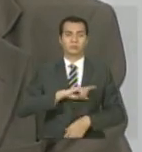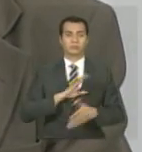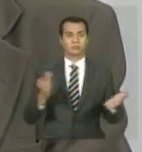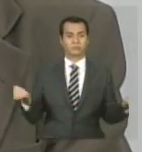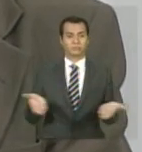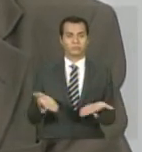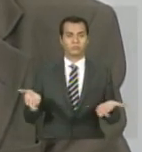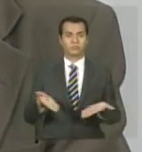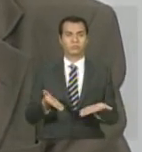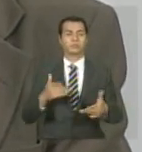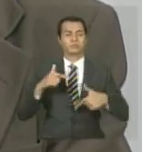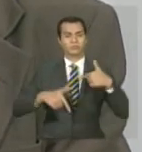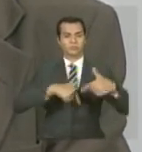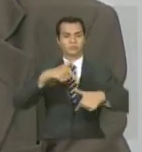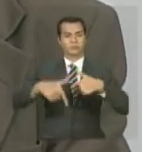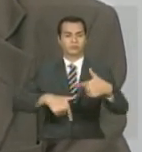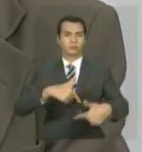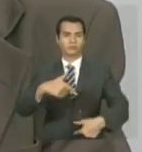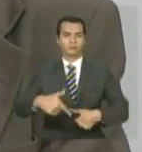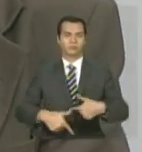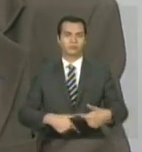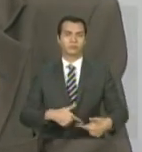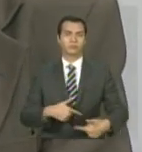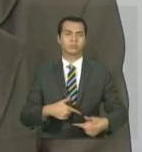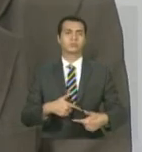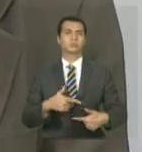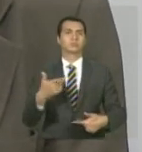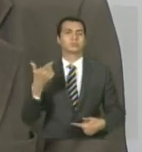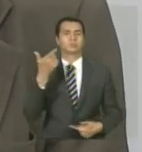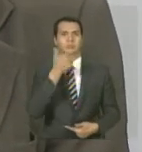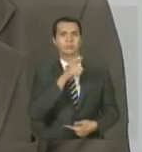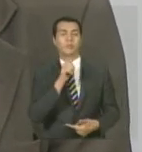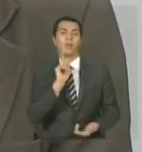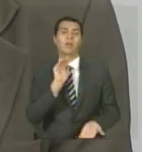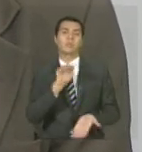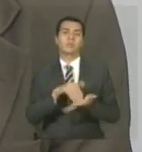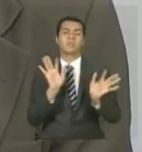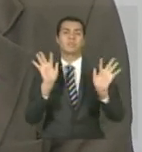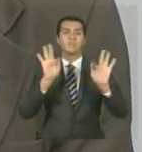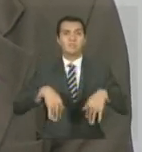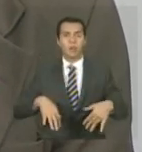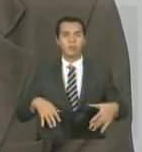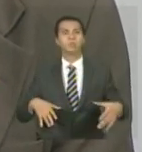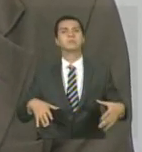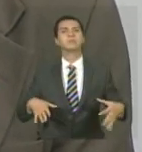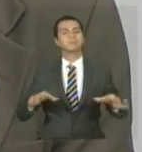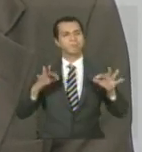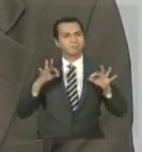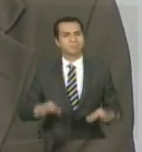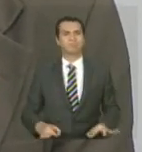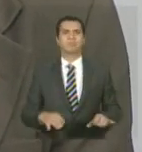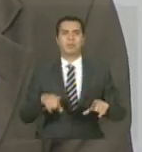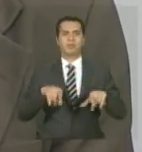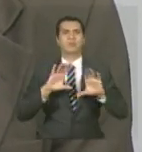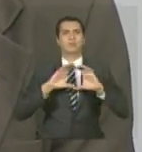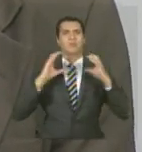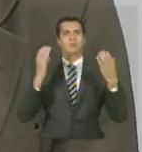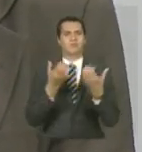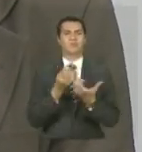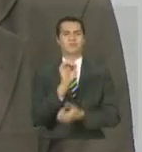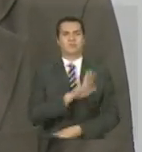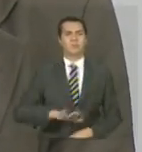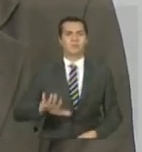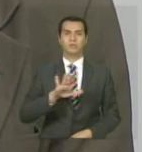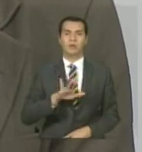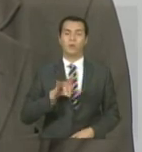momento agora nessa tarefa e que culmina na Conferência Nacional. A Conferência Nacional é o momento, dentro do nosso sistema, é o